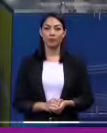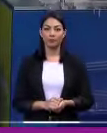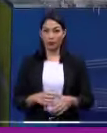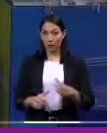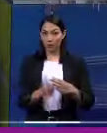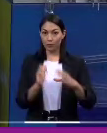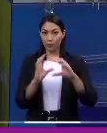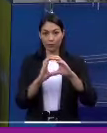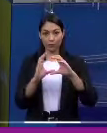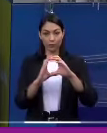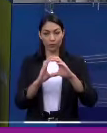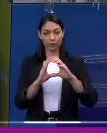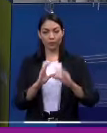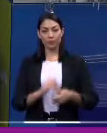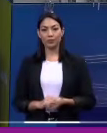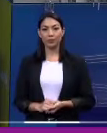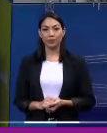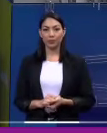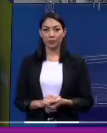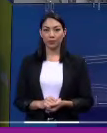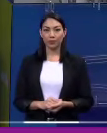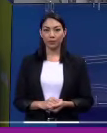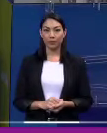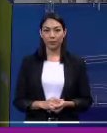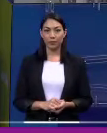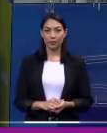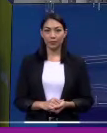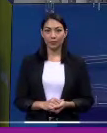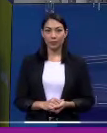aí o primeiro número da noite.